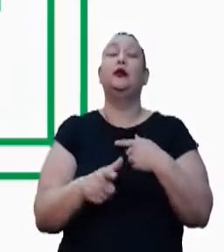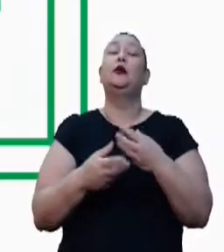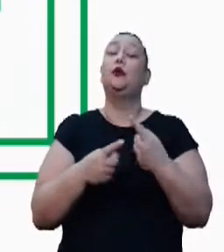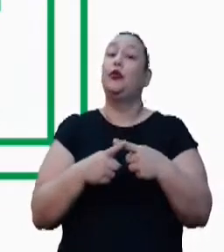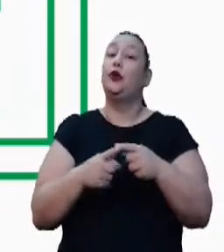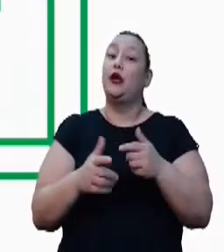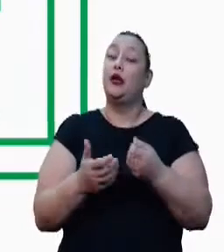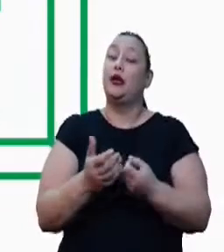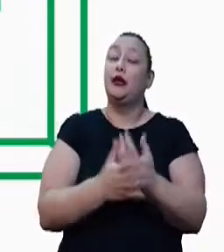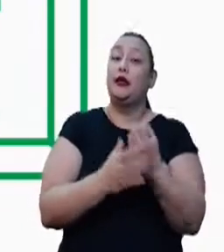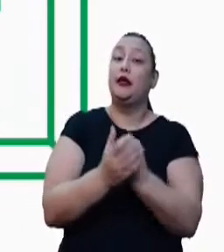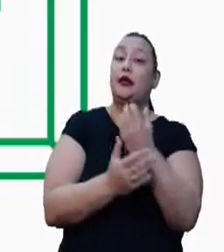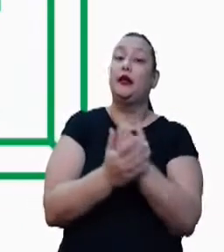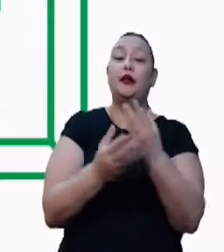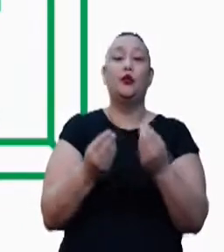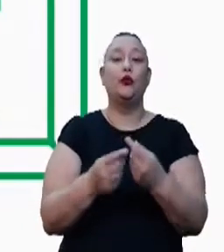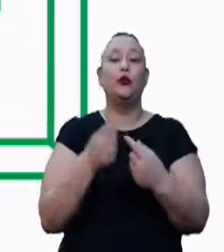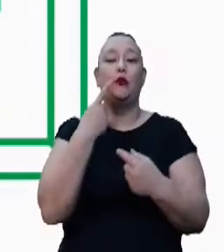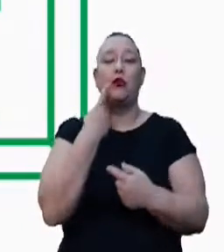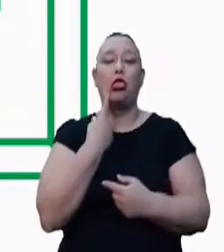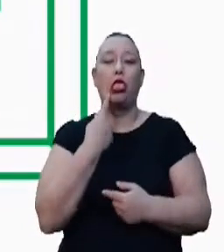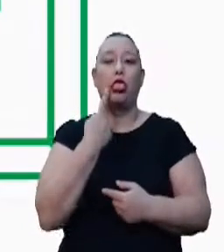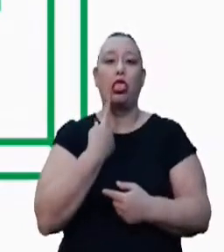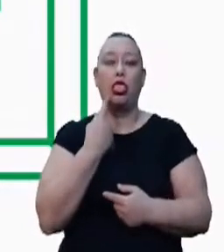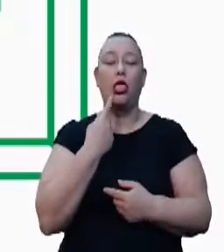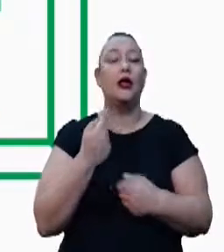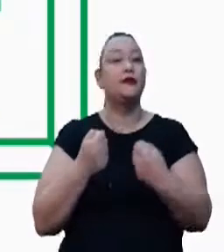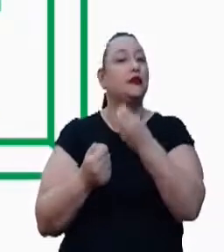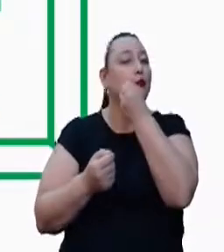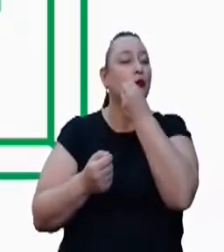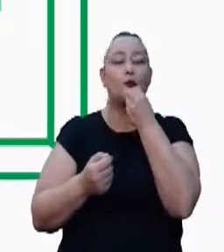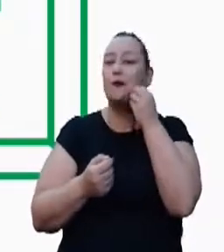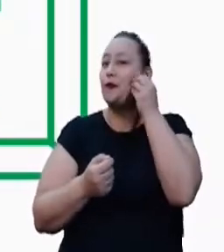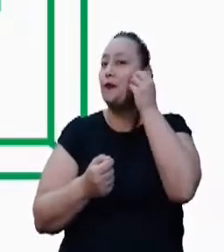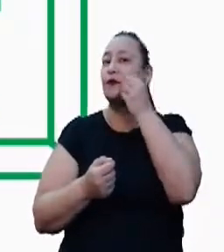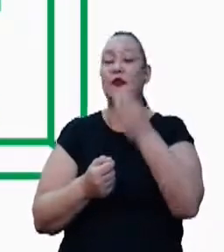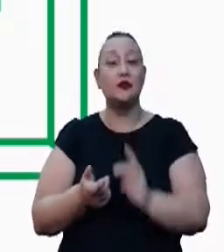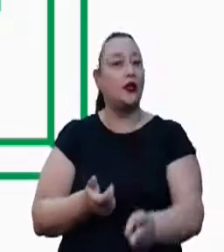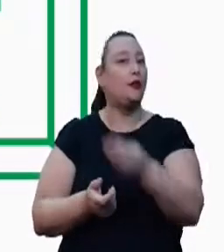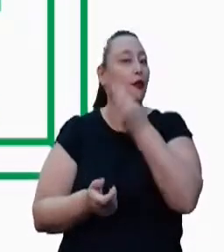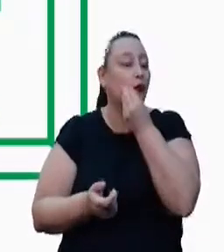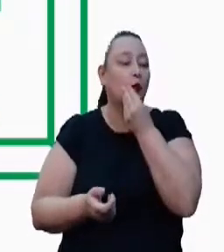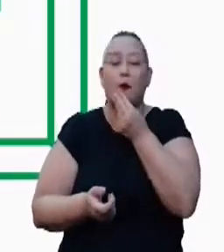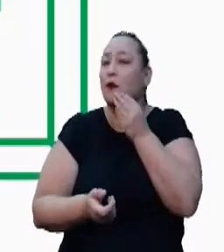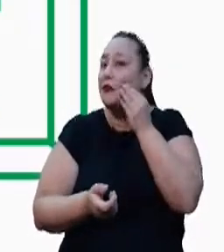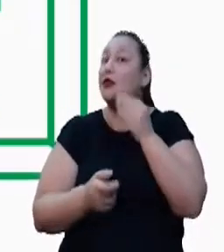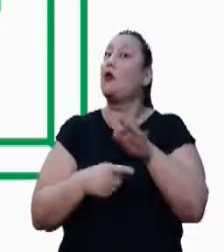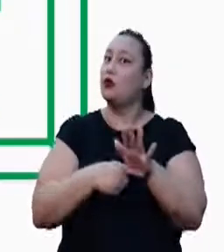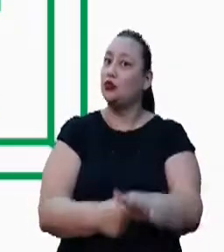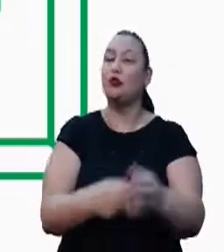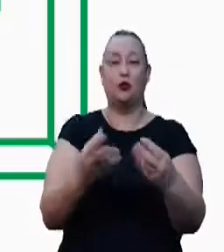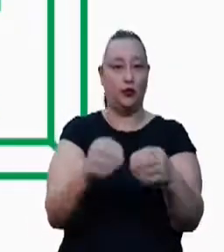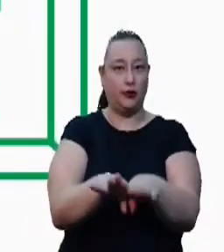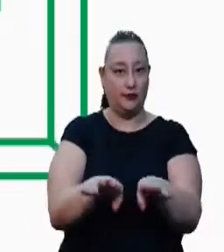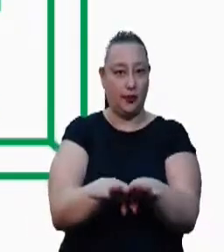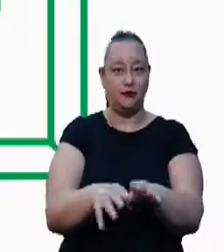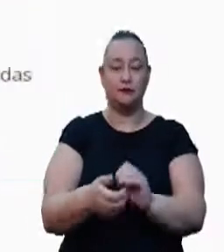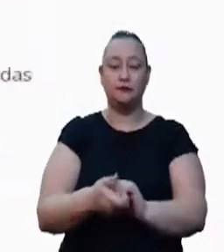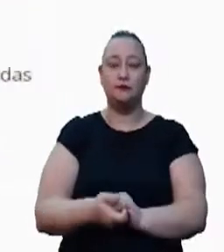e fica aquela coisa babando, tem que ficar enxugando, então a aplicação da toxina ajuda muito nisso também.